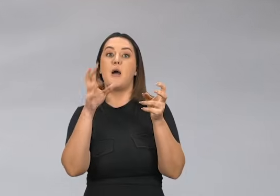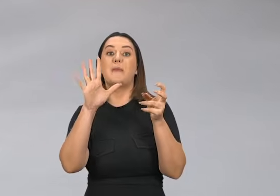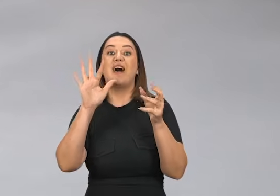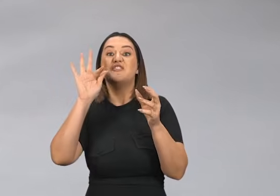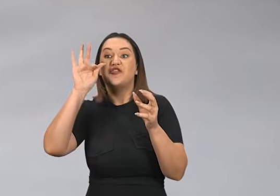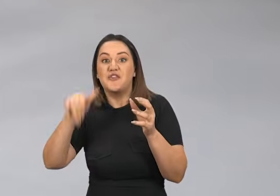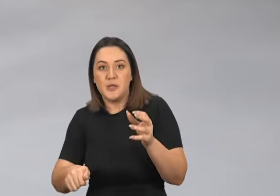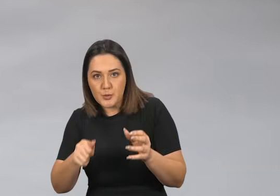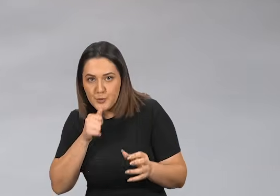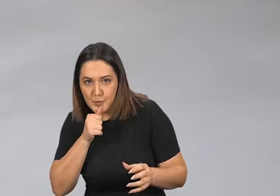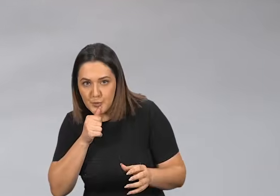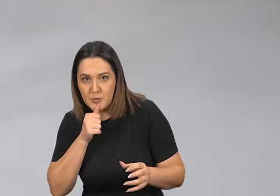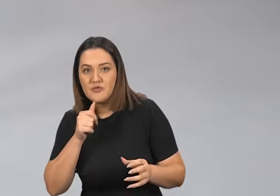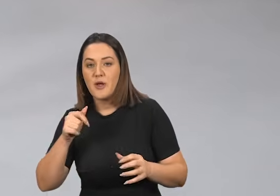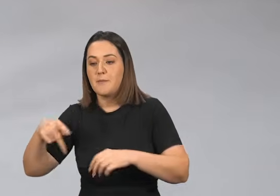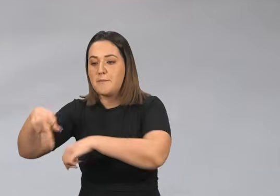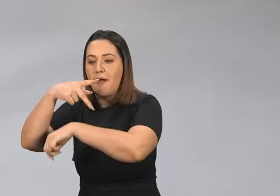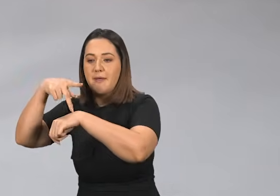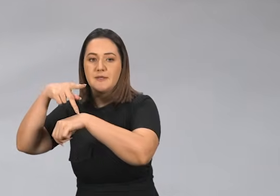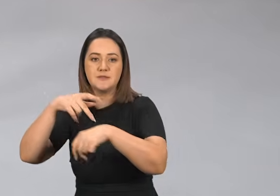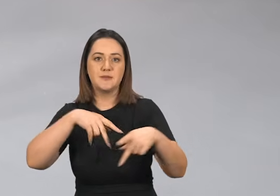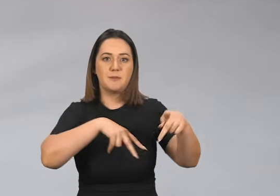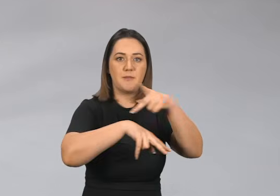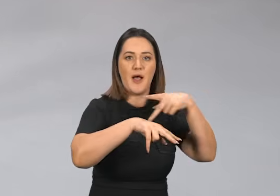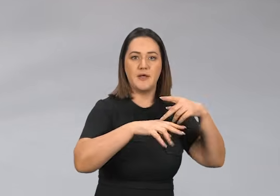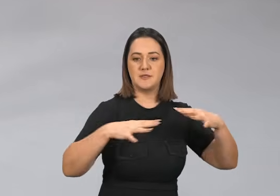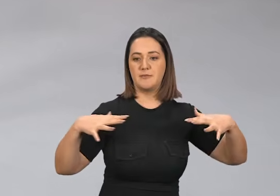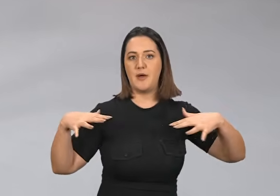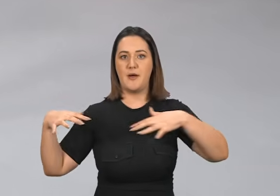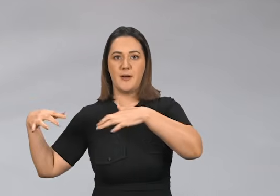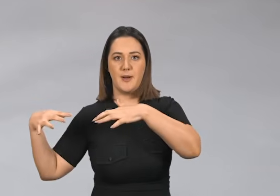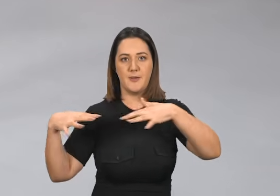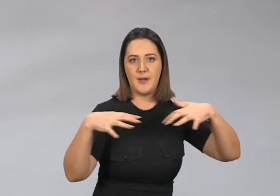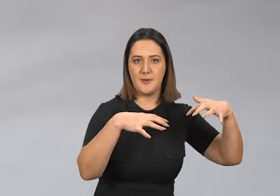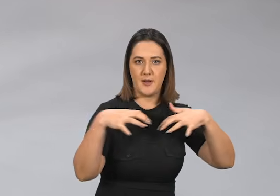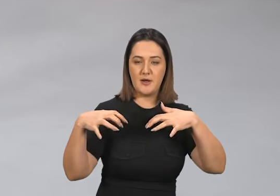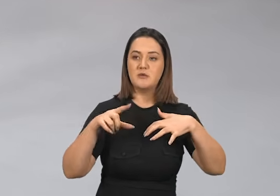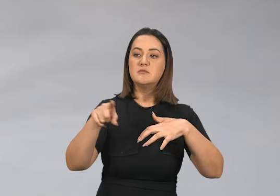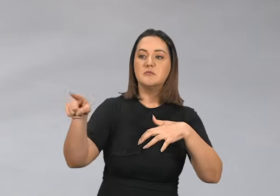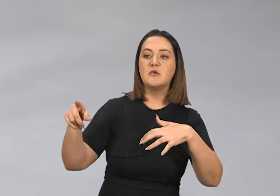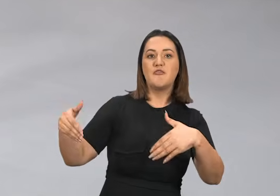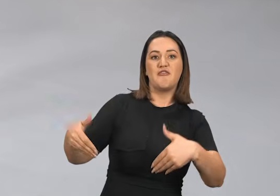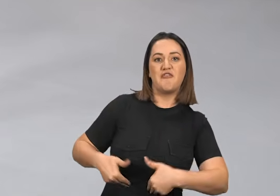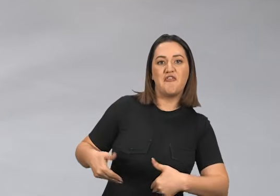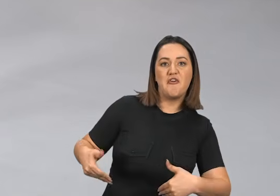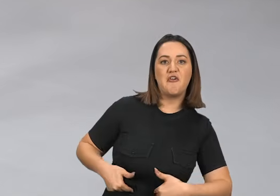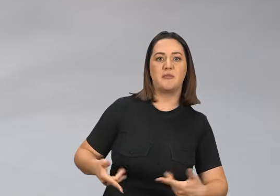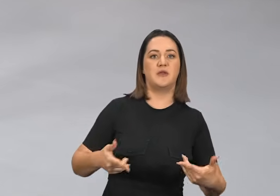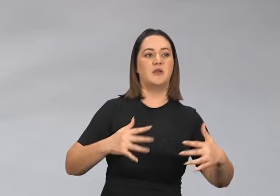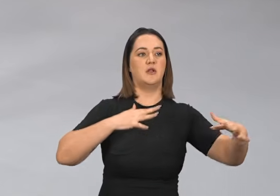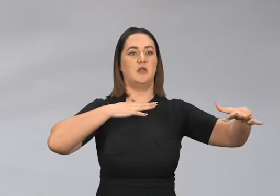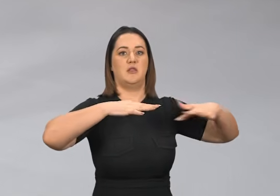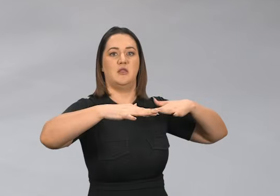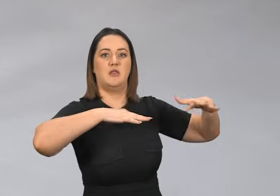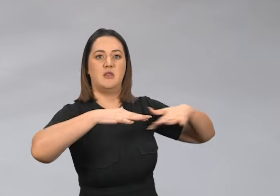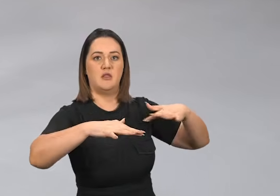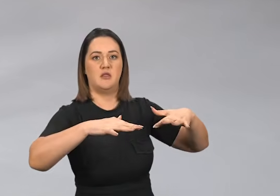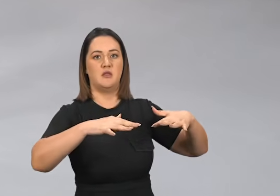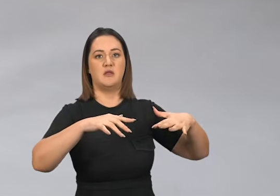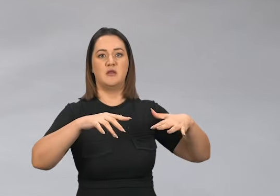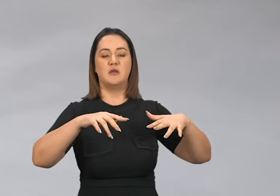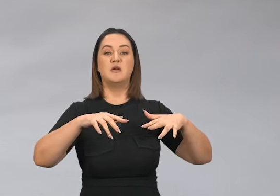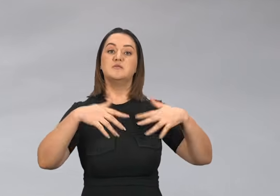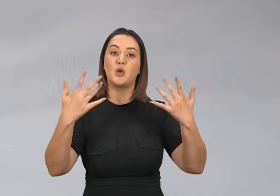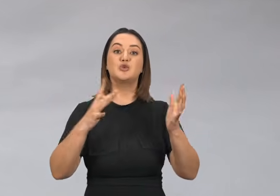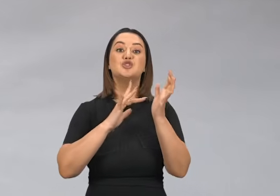verso 7, nação se levantará contra nação, reino contra reino, fomes, terremotos, em vários